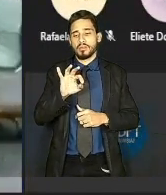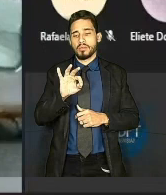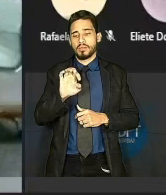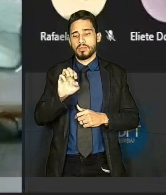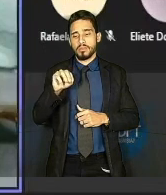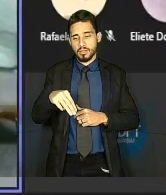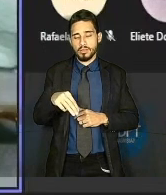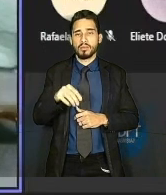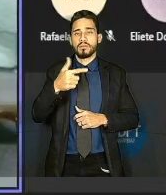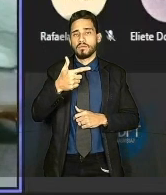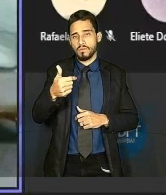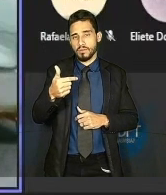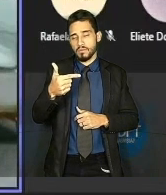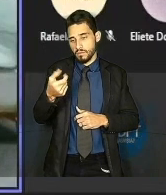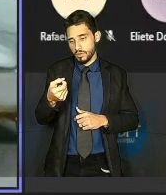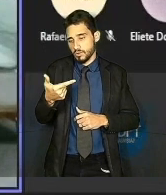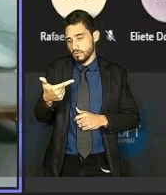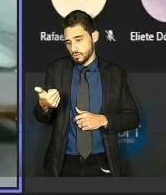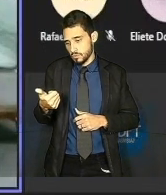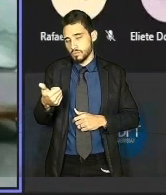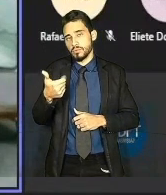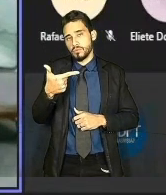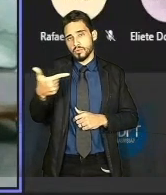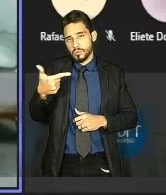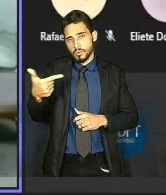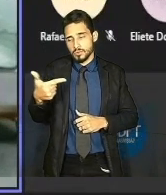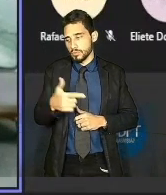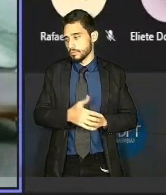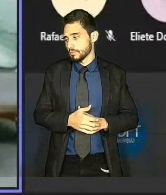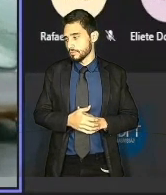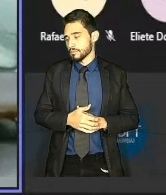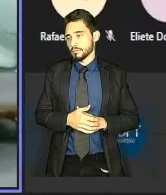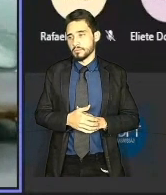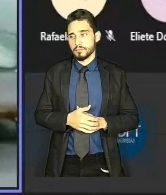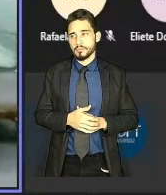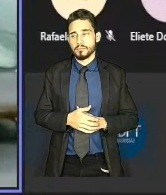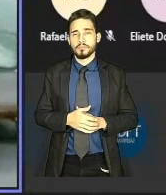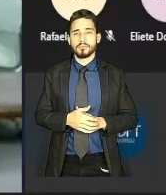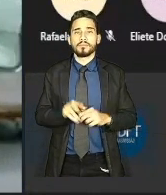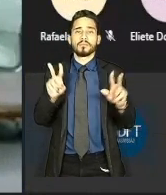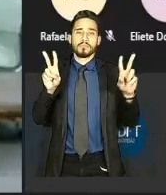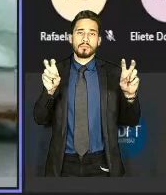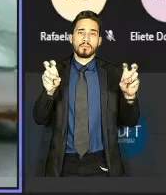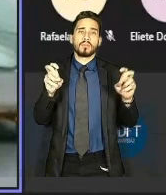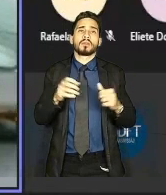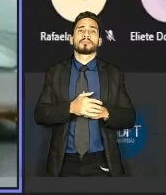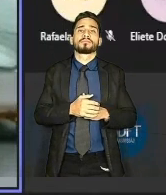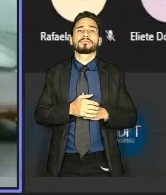parcial dos itens 20, 21 e 22 da pauta.